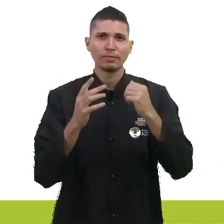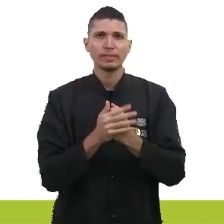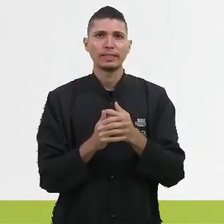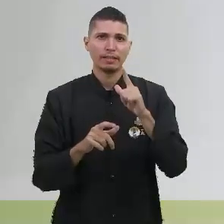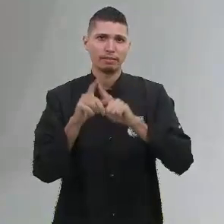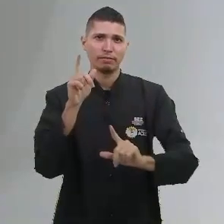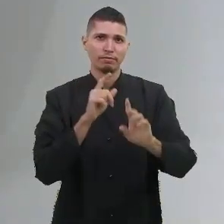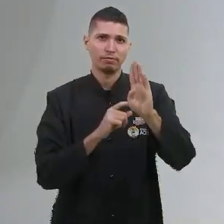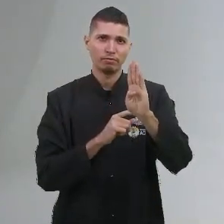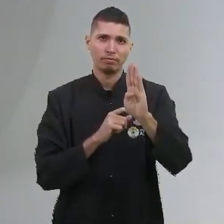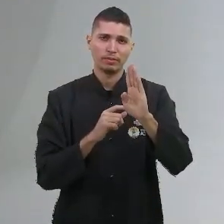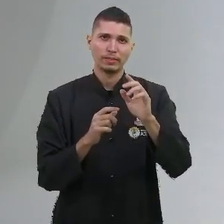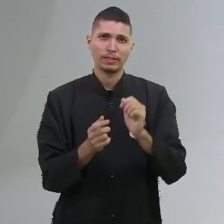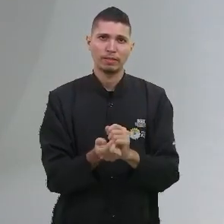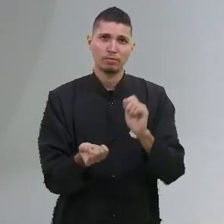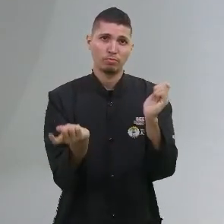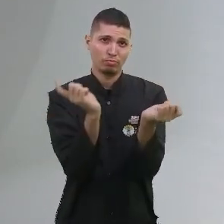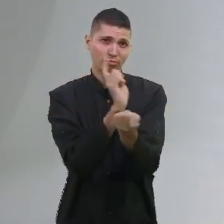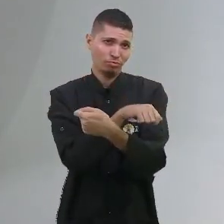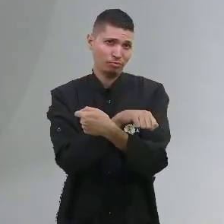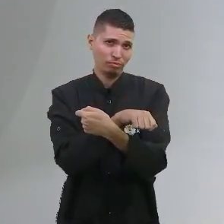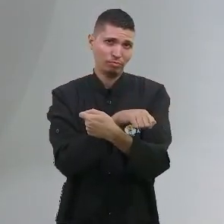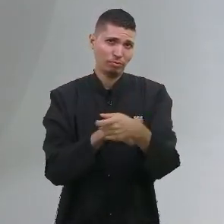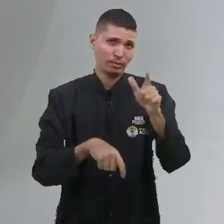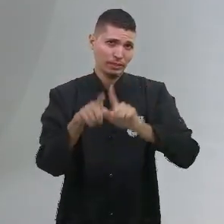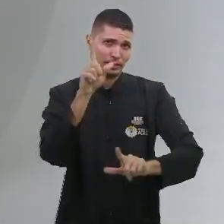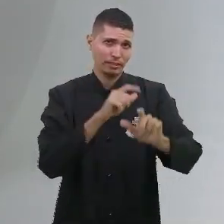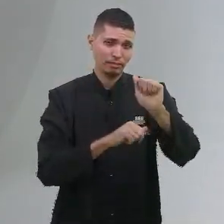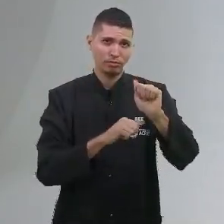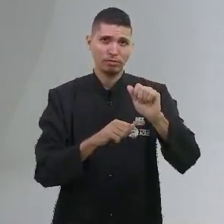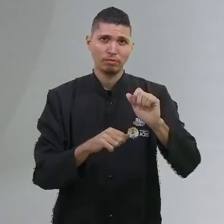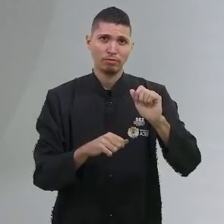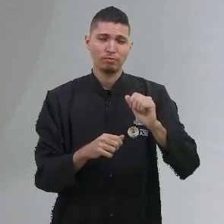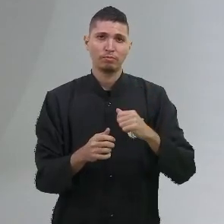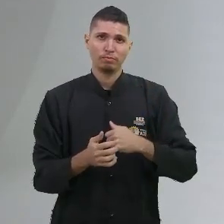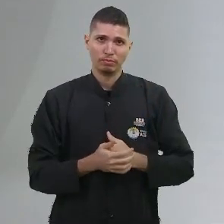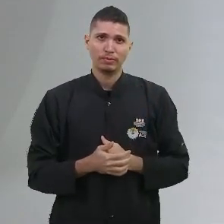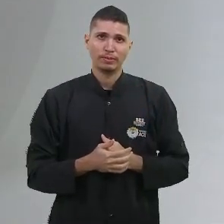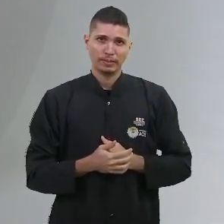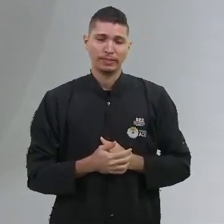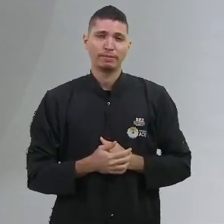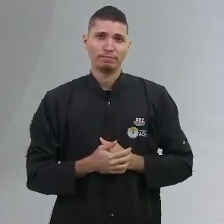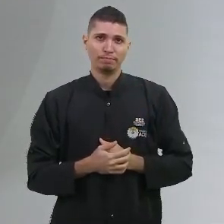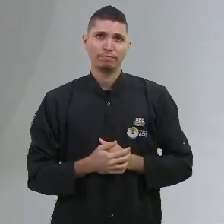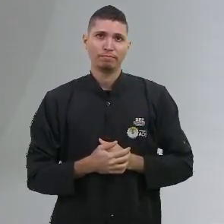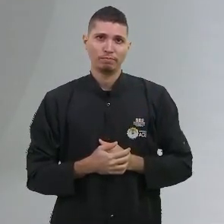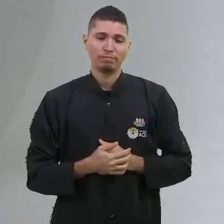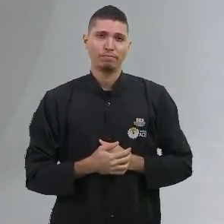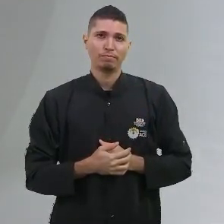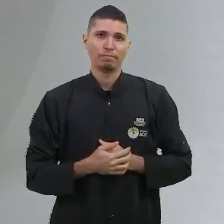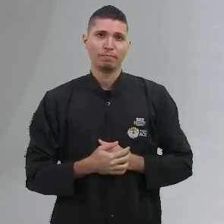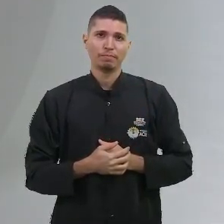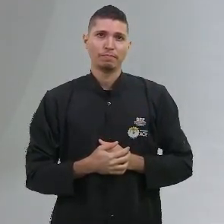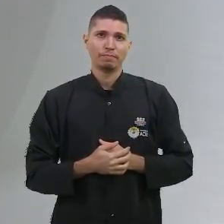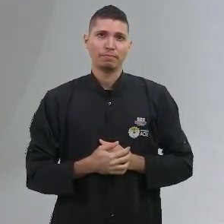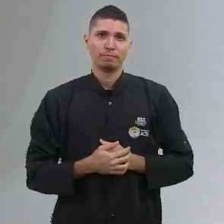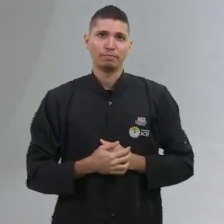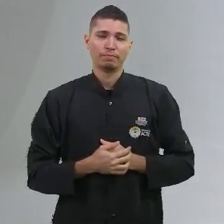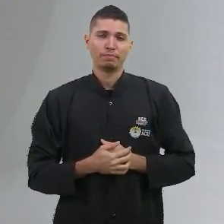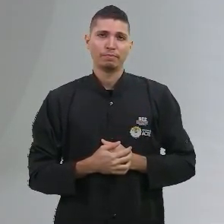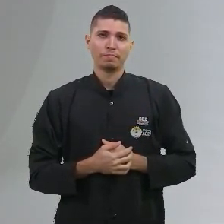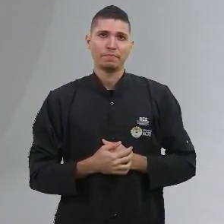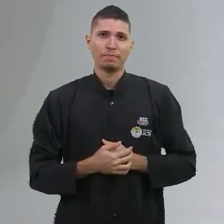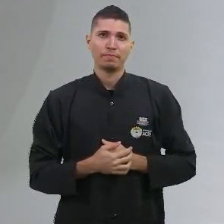letra B, é só o inverso da A. Ele diz aqui, quanto maior a força, menor será a inércia desse corpo. Tá